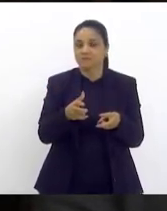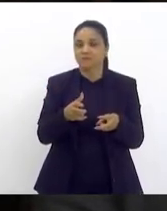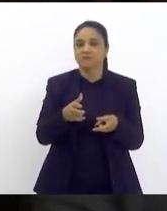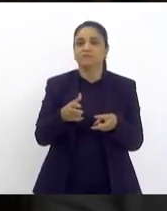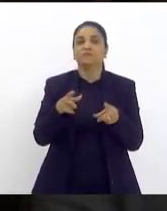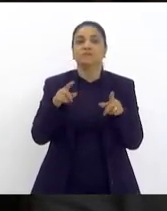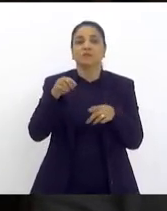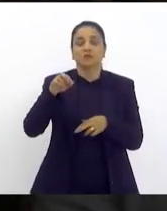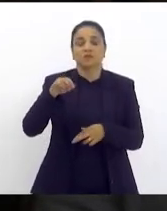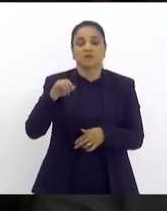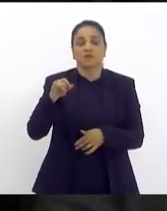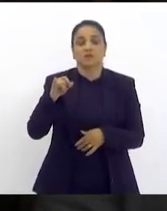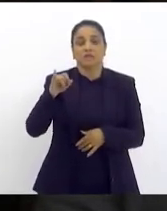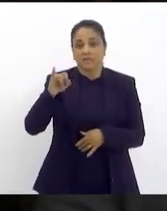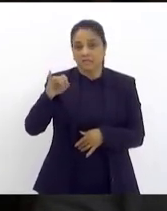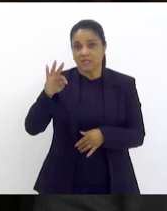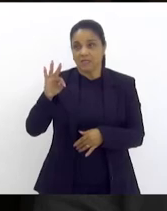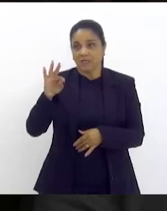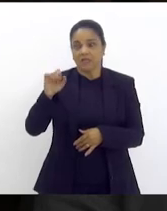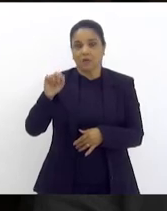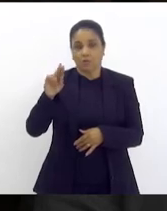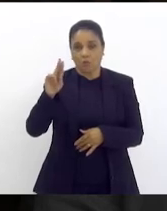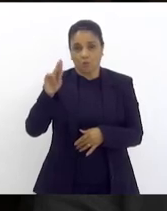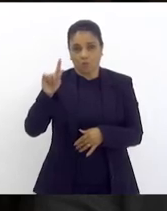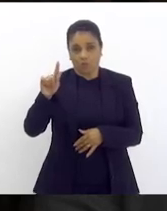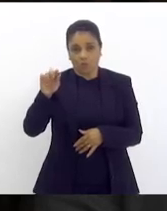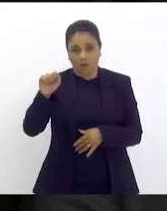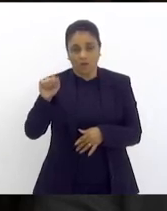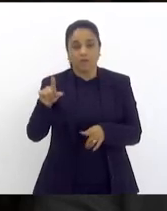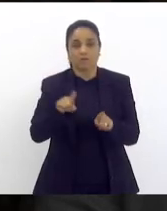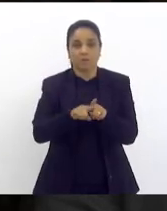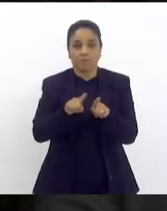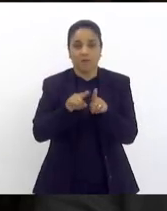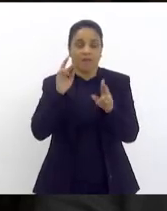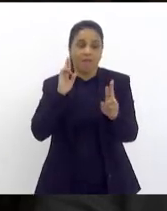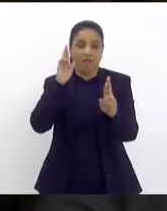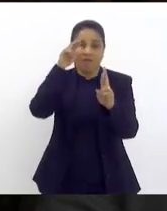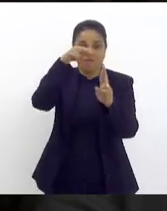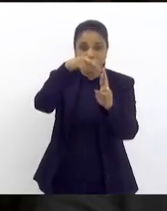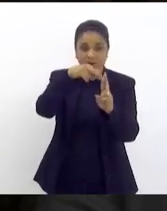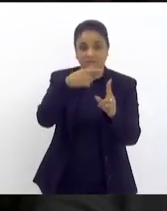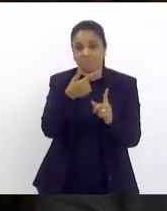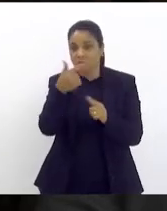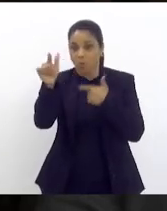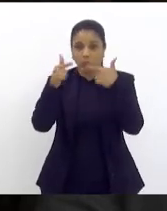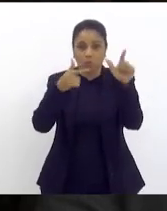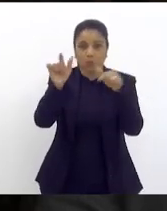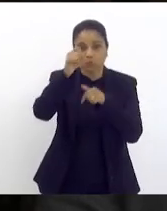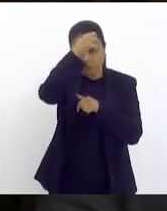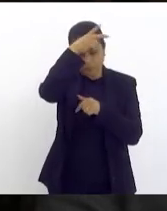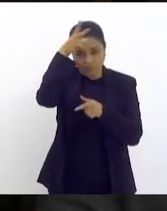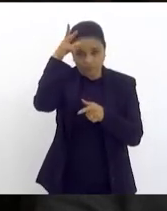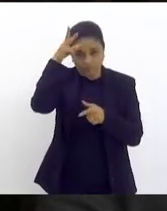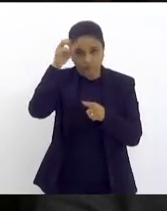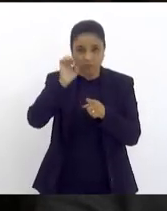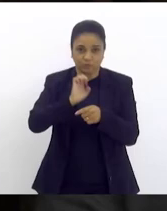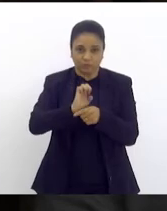prefeito de Itaguaí que está fazendo uma grande gestão e virando referência para outros prefeitos em todo o